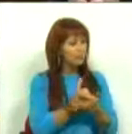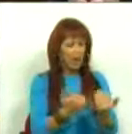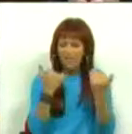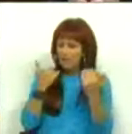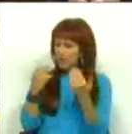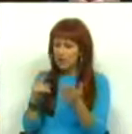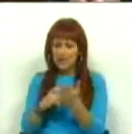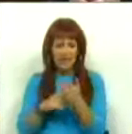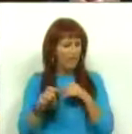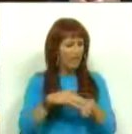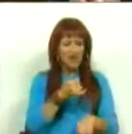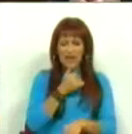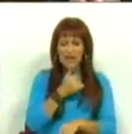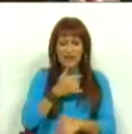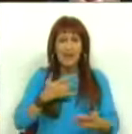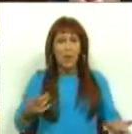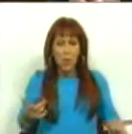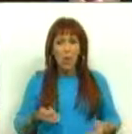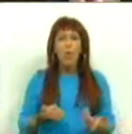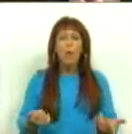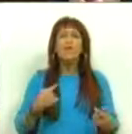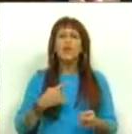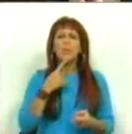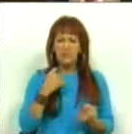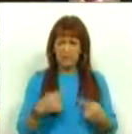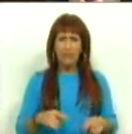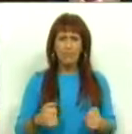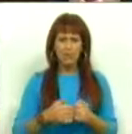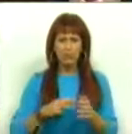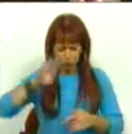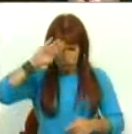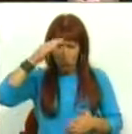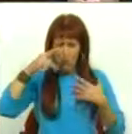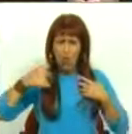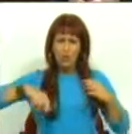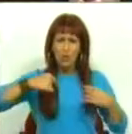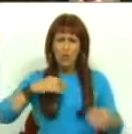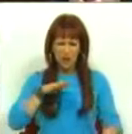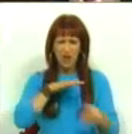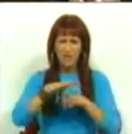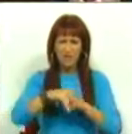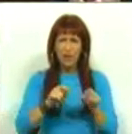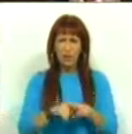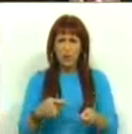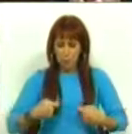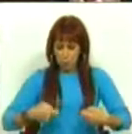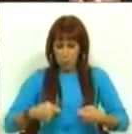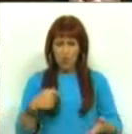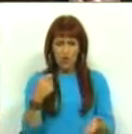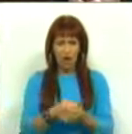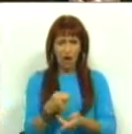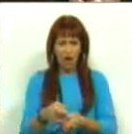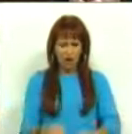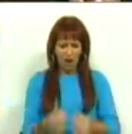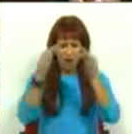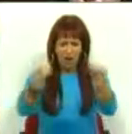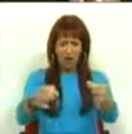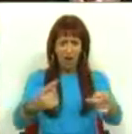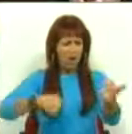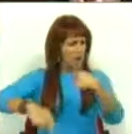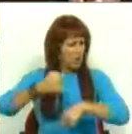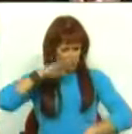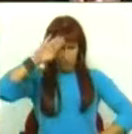informações necessárias para tomar a decisão. Mas eu pergunto, teremos todos consciência das implicações e dos custos deste adiamento?